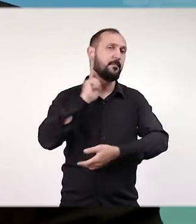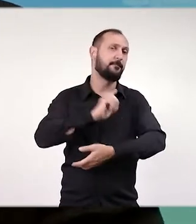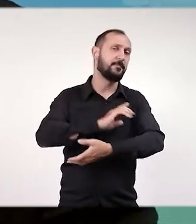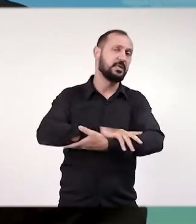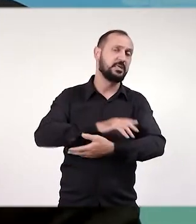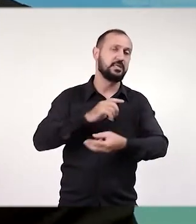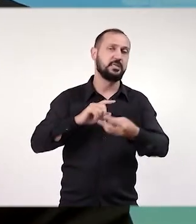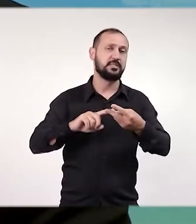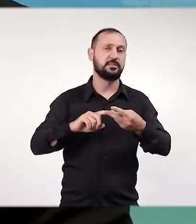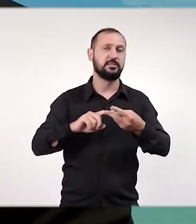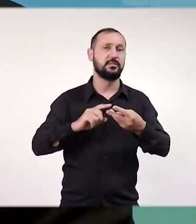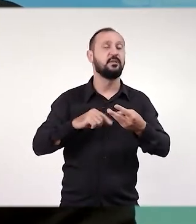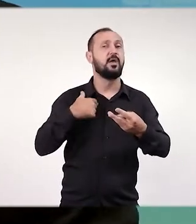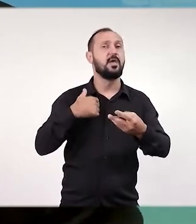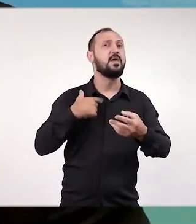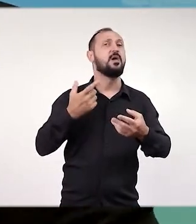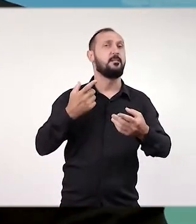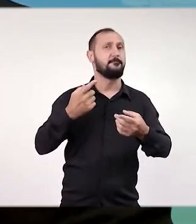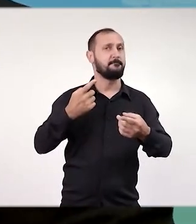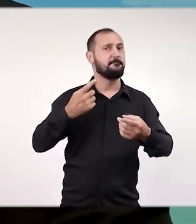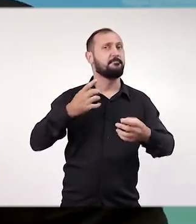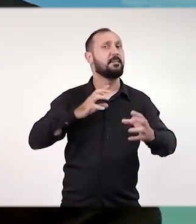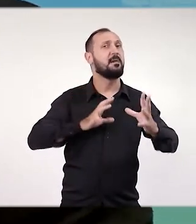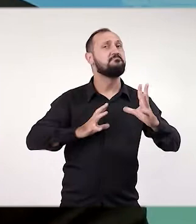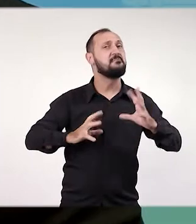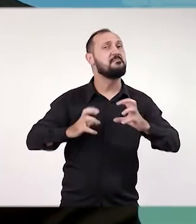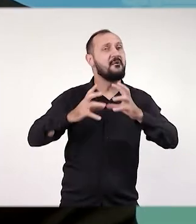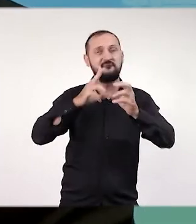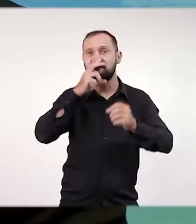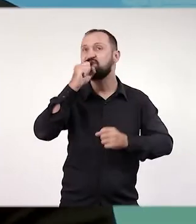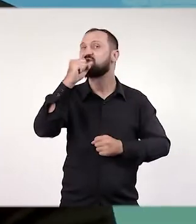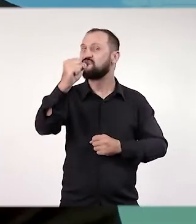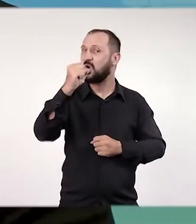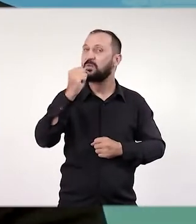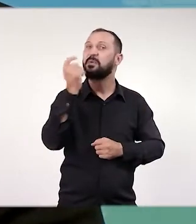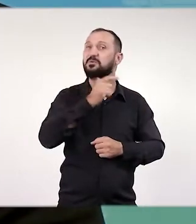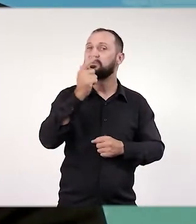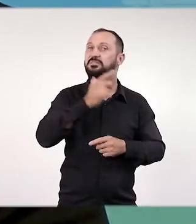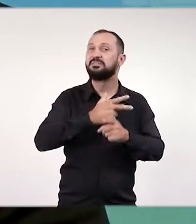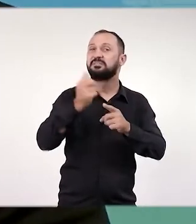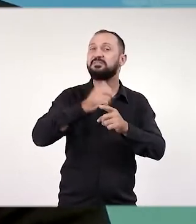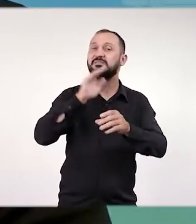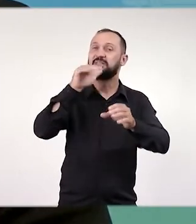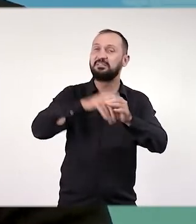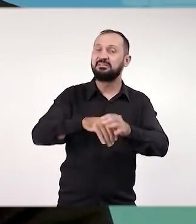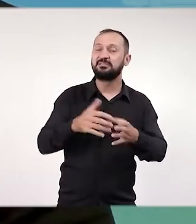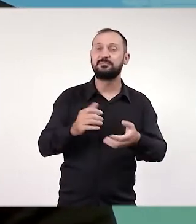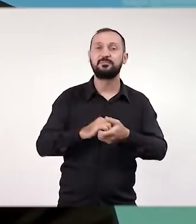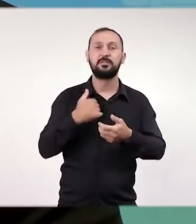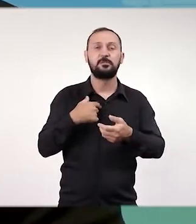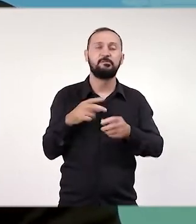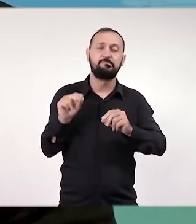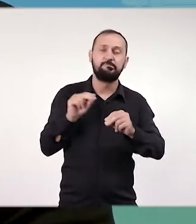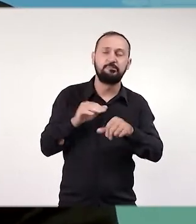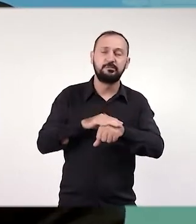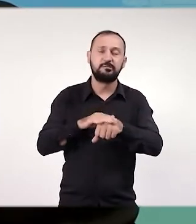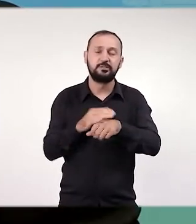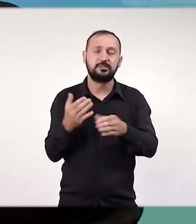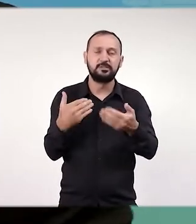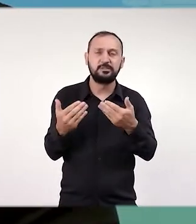Paulo, Minas Gerais. Então é uma briga de titãs lá você disputar uma eleição na Unali. E eu, nas